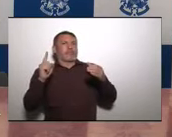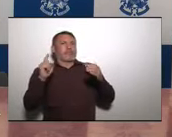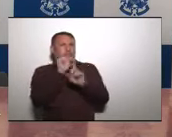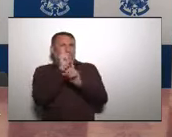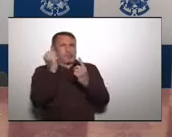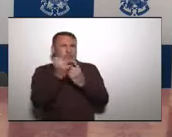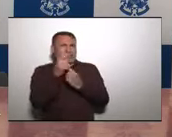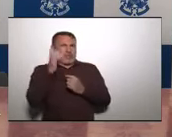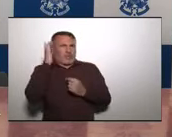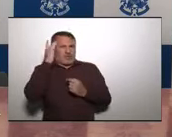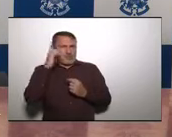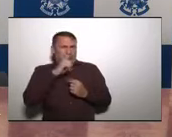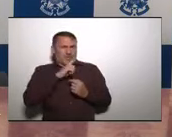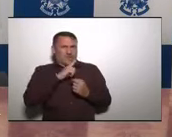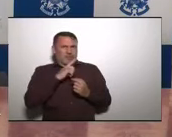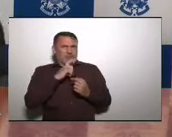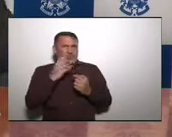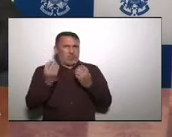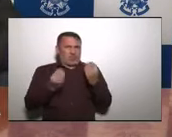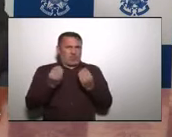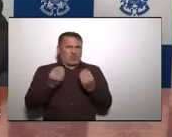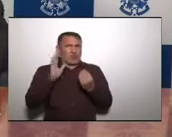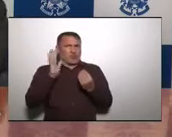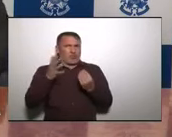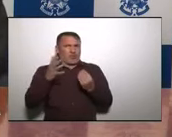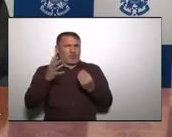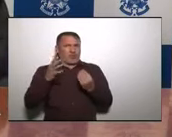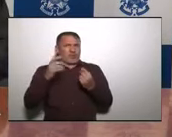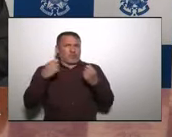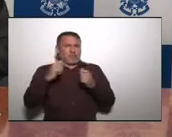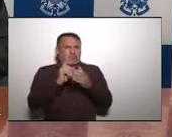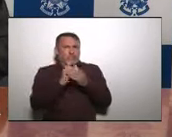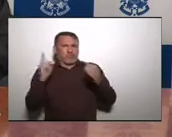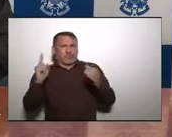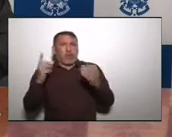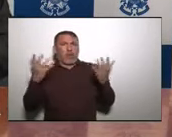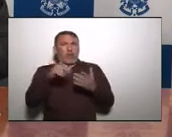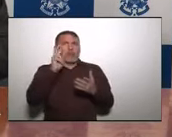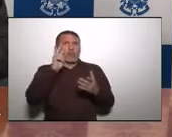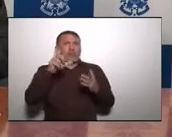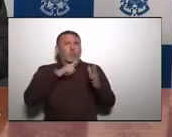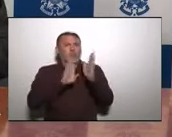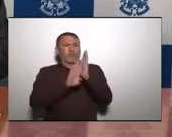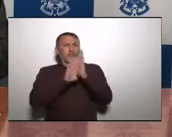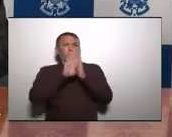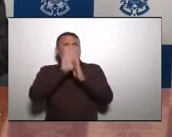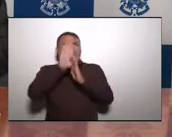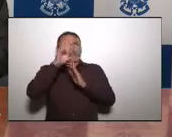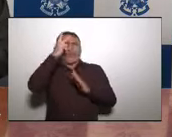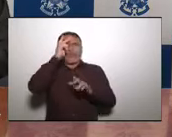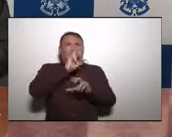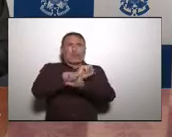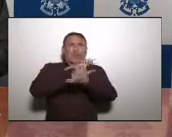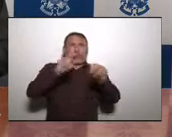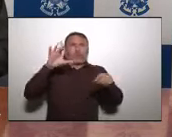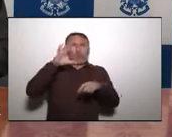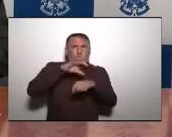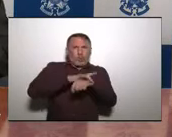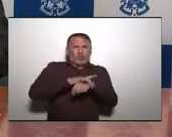já conversaram sobre isso, já foi feita uma nova previsão para essa semana, com esse aumento dos casos, esse pico, vamos dizer assim? Então, a